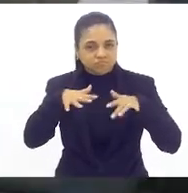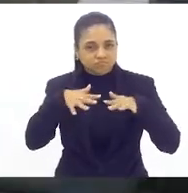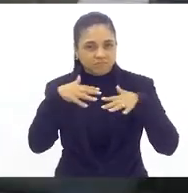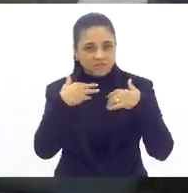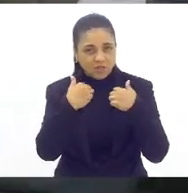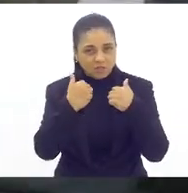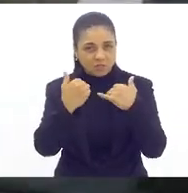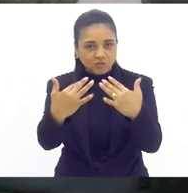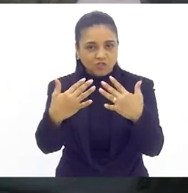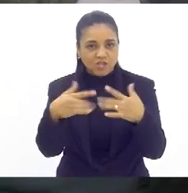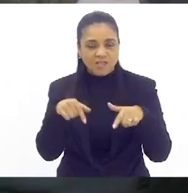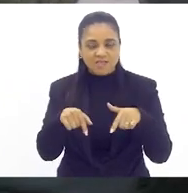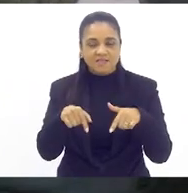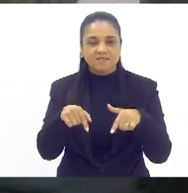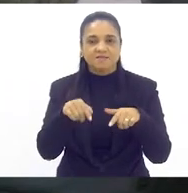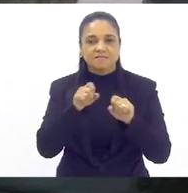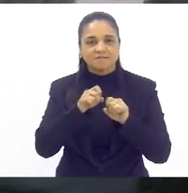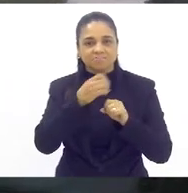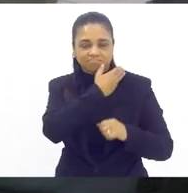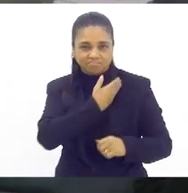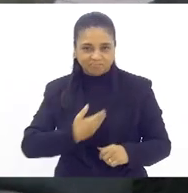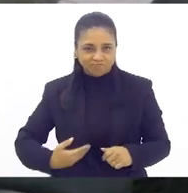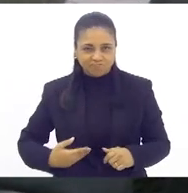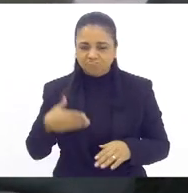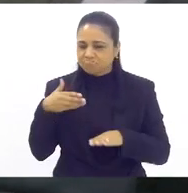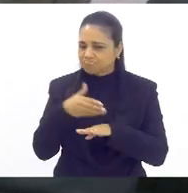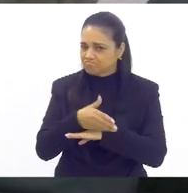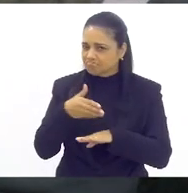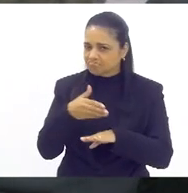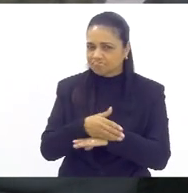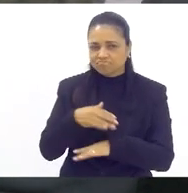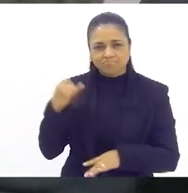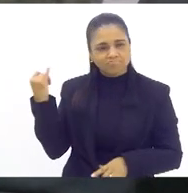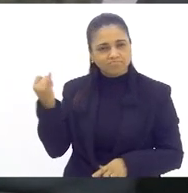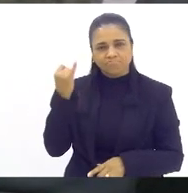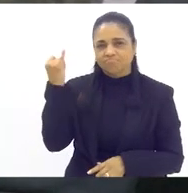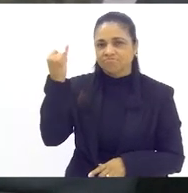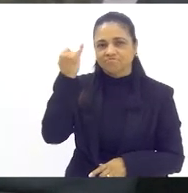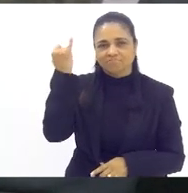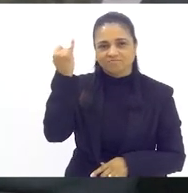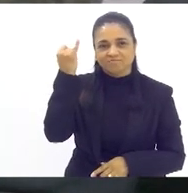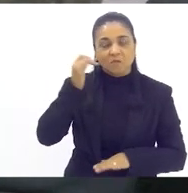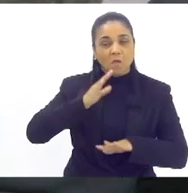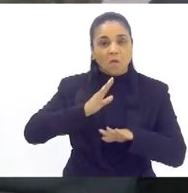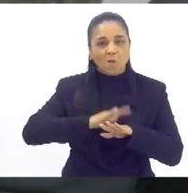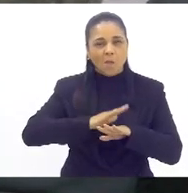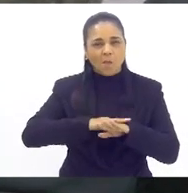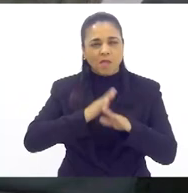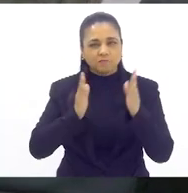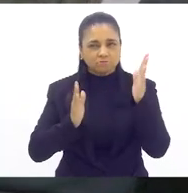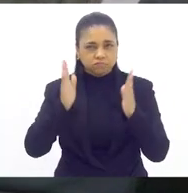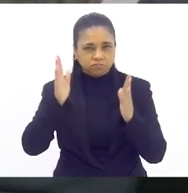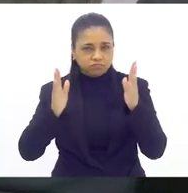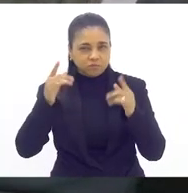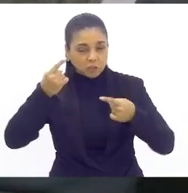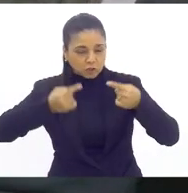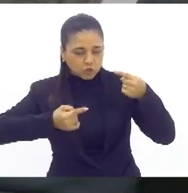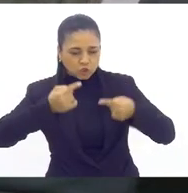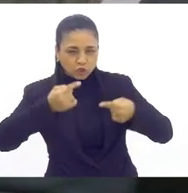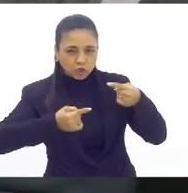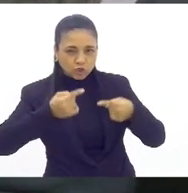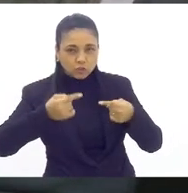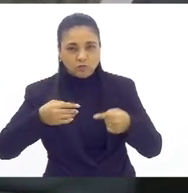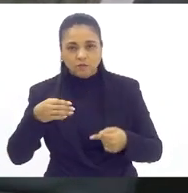agradeço a participação de todos é extremamente importante a gente tem um momento de discussão sobre